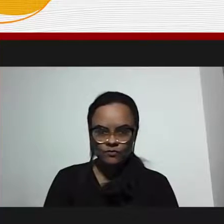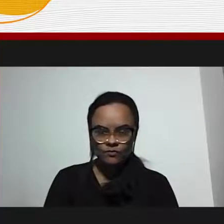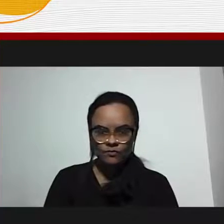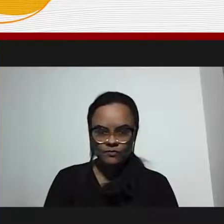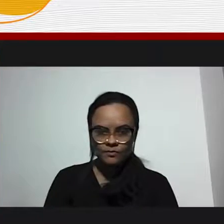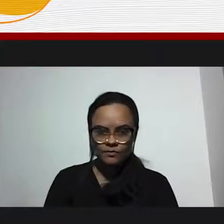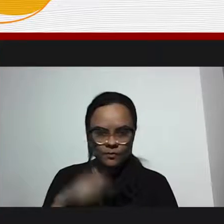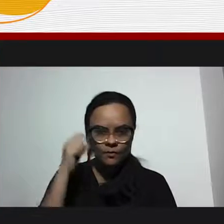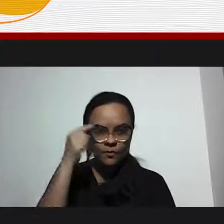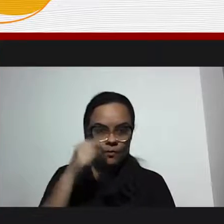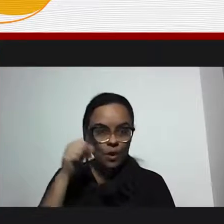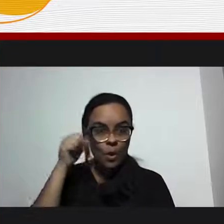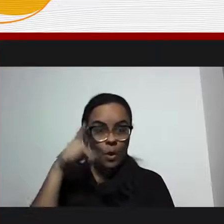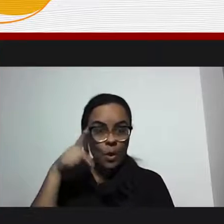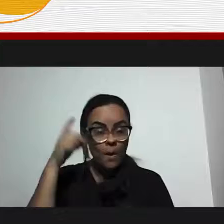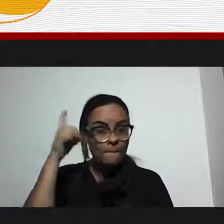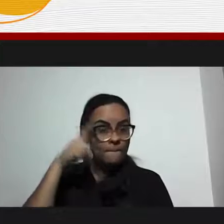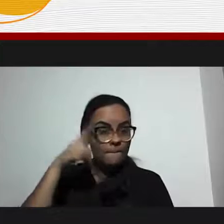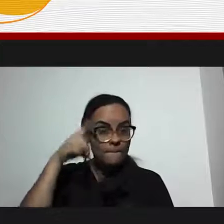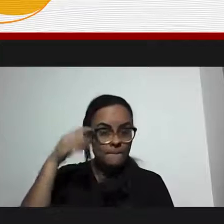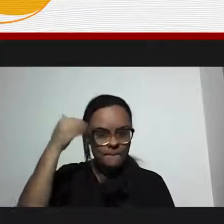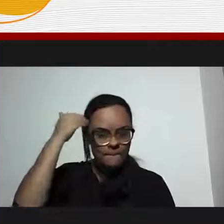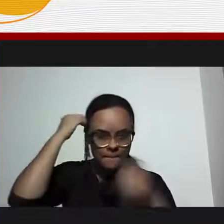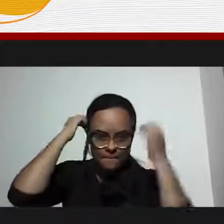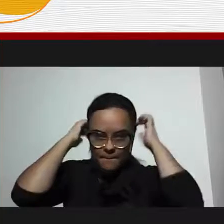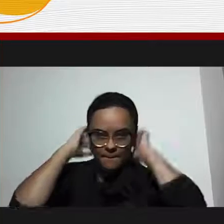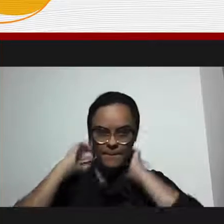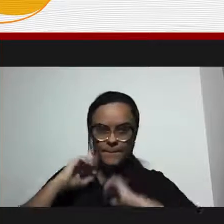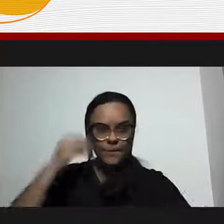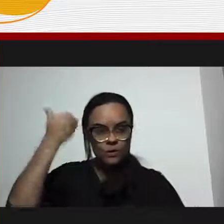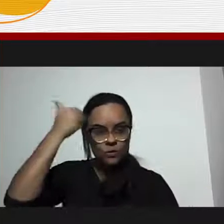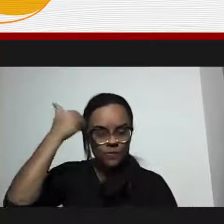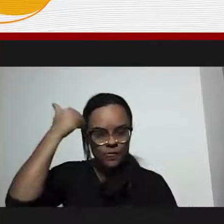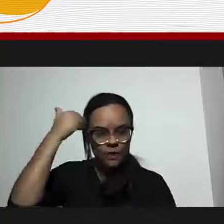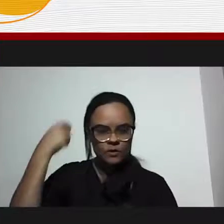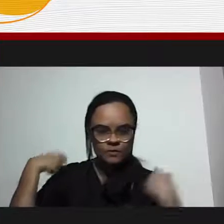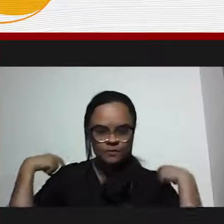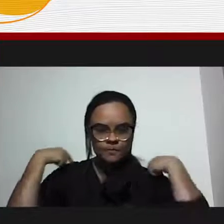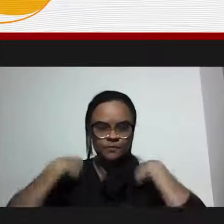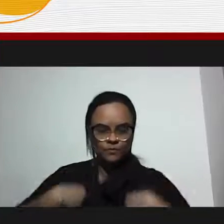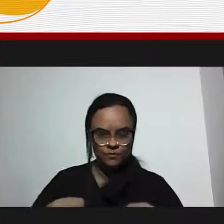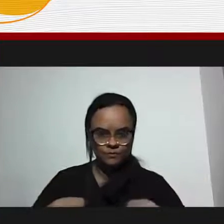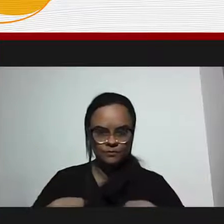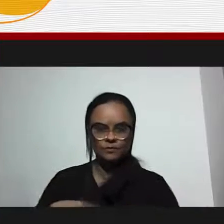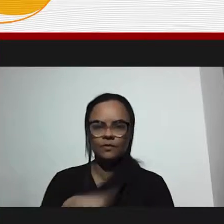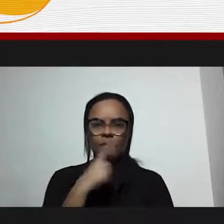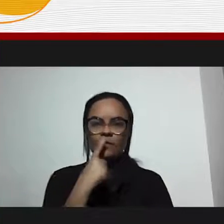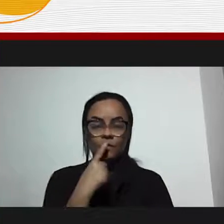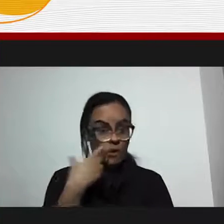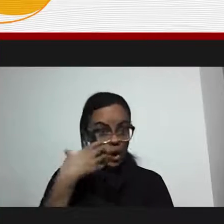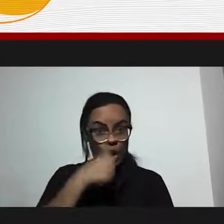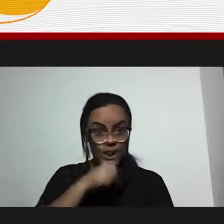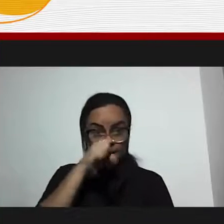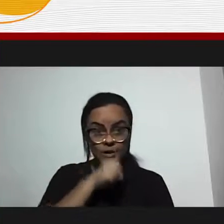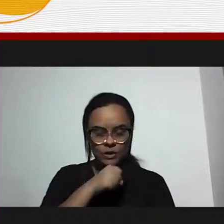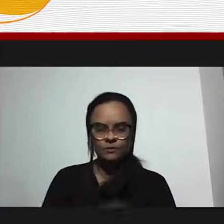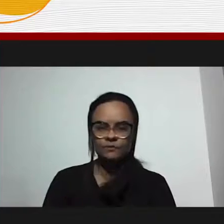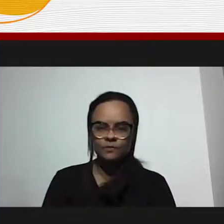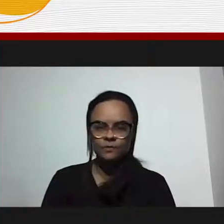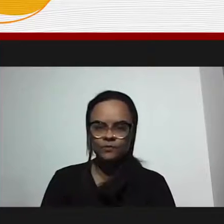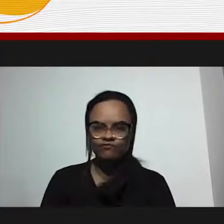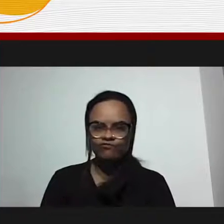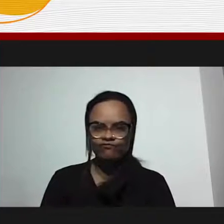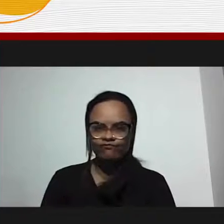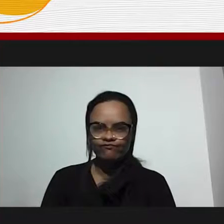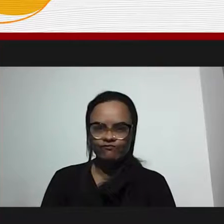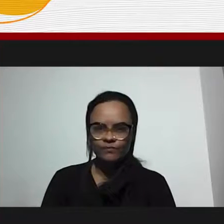os olhos castanhos, o cabelo castanho também. Estou vestindo uma regata laranja, né?